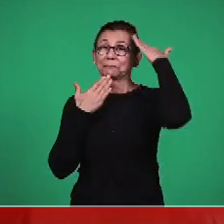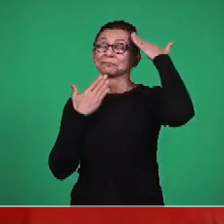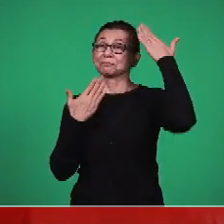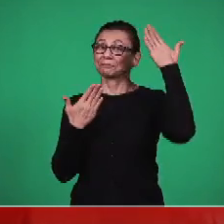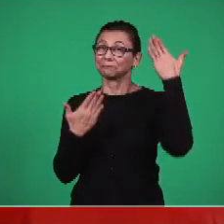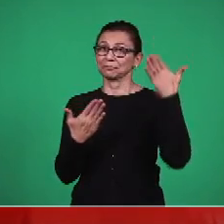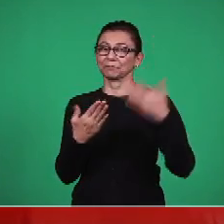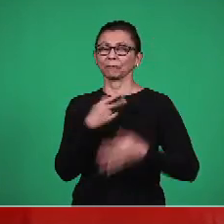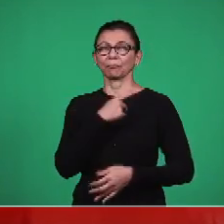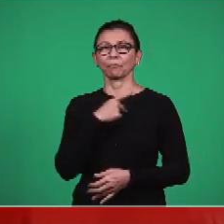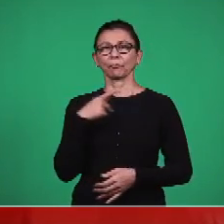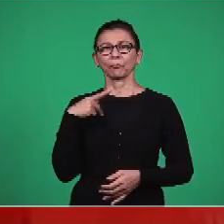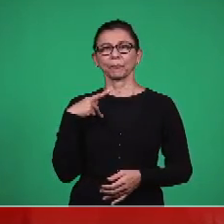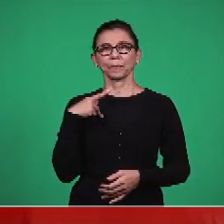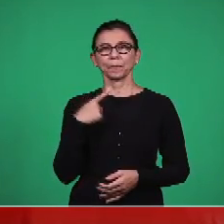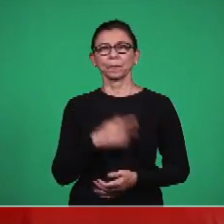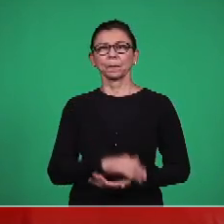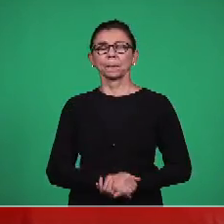ao pastor